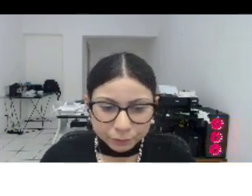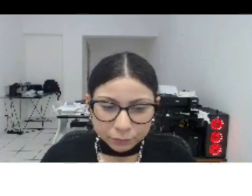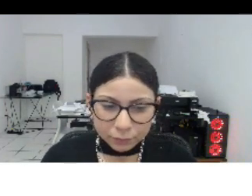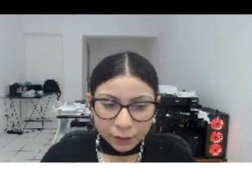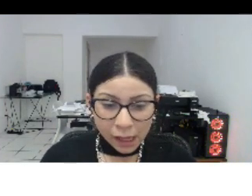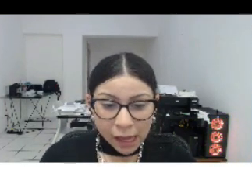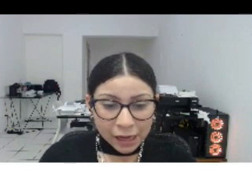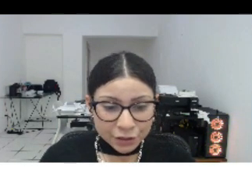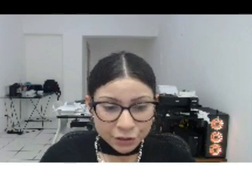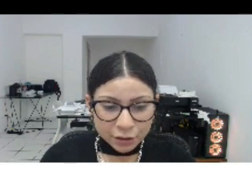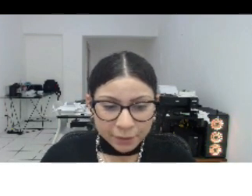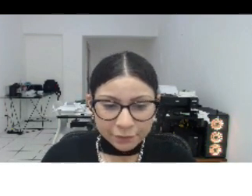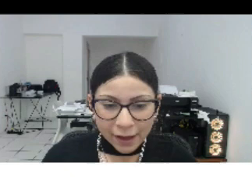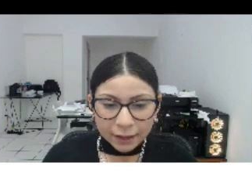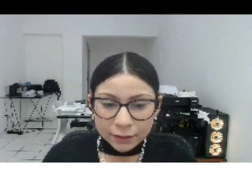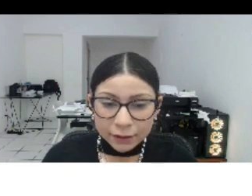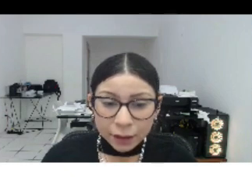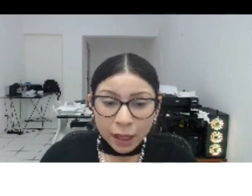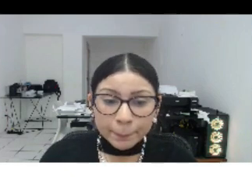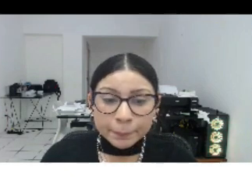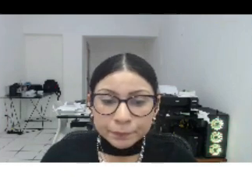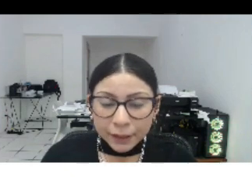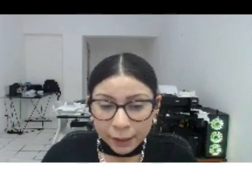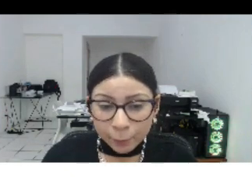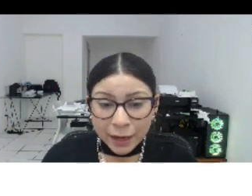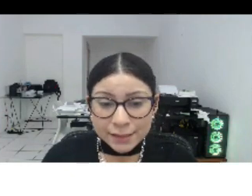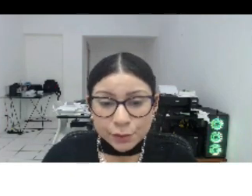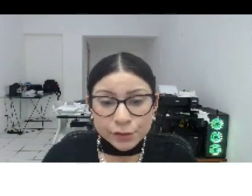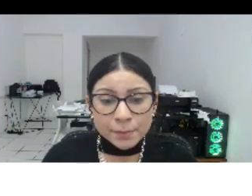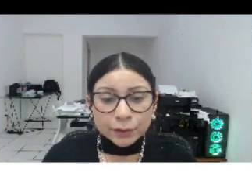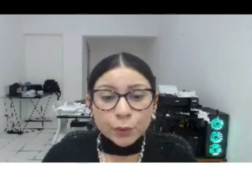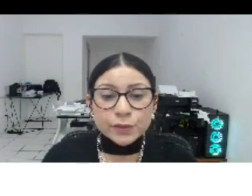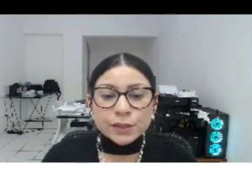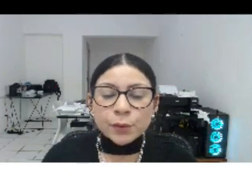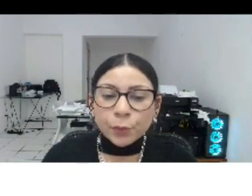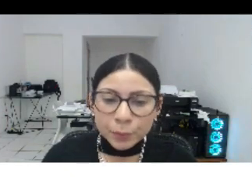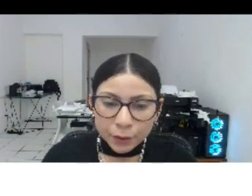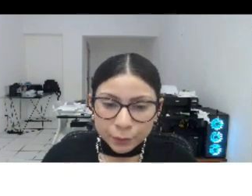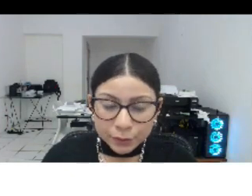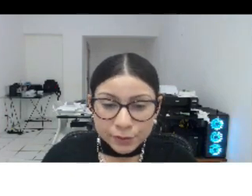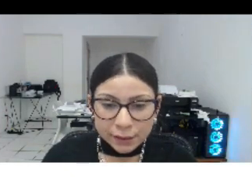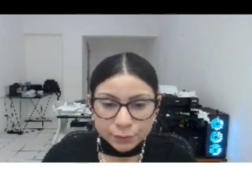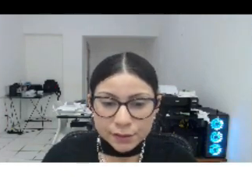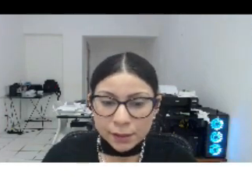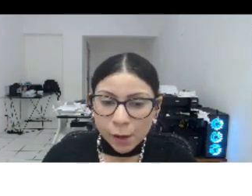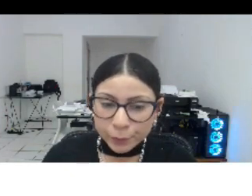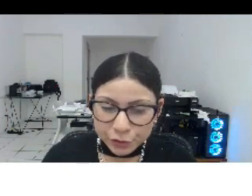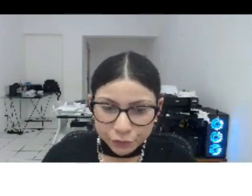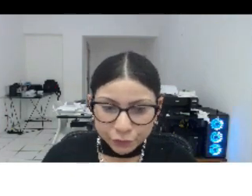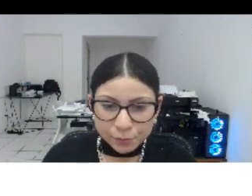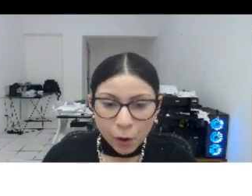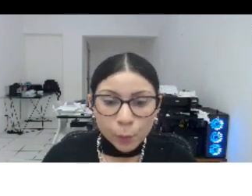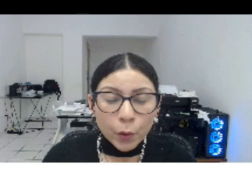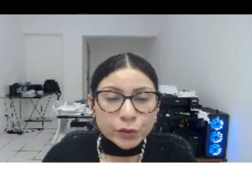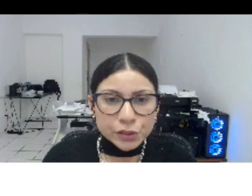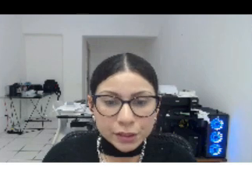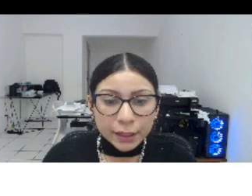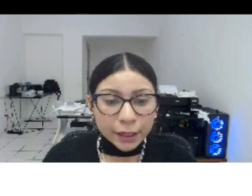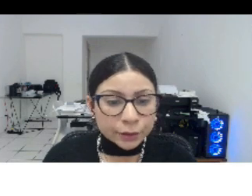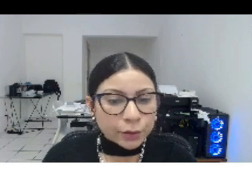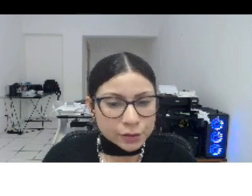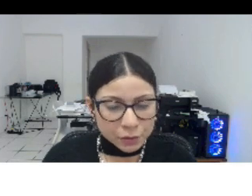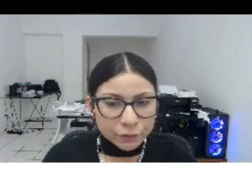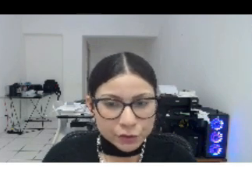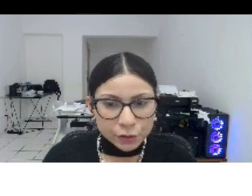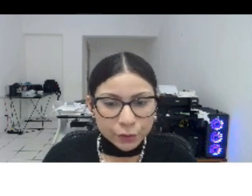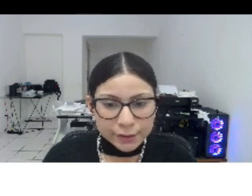casos. A gente também fala que o Brasil desmatou 5.200 campos de futebol por dia